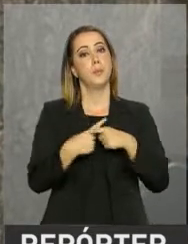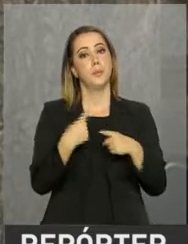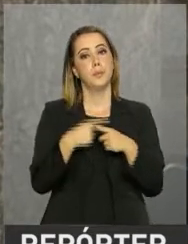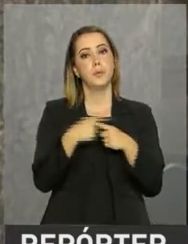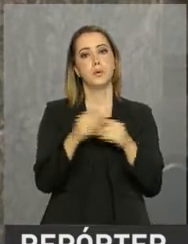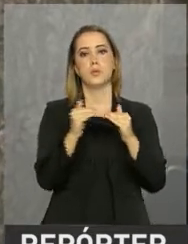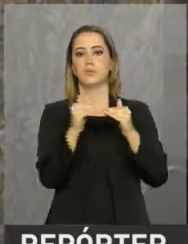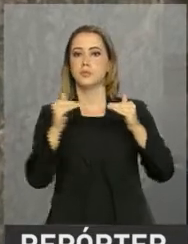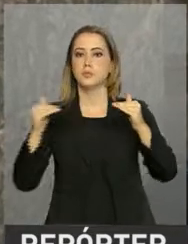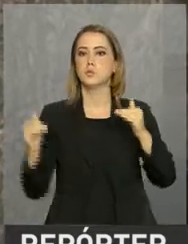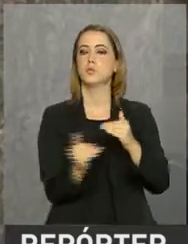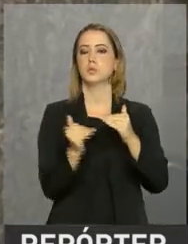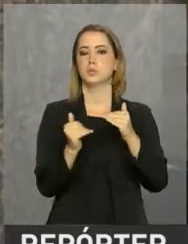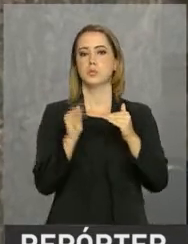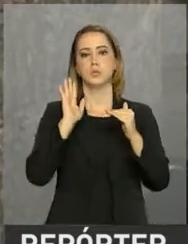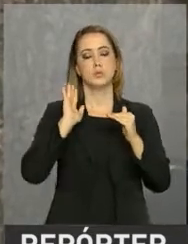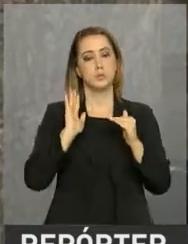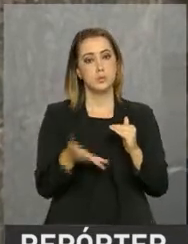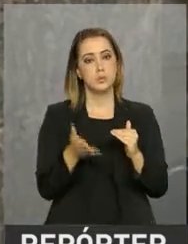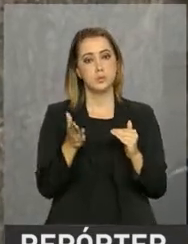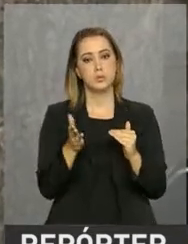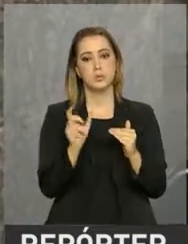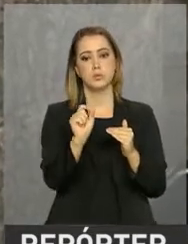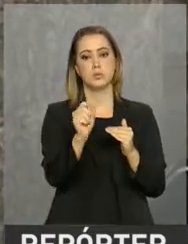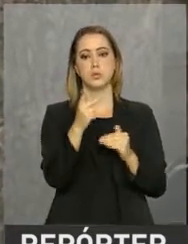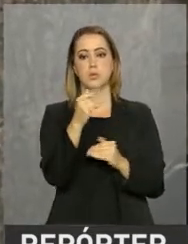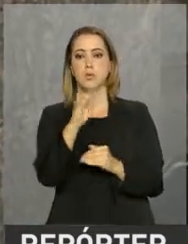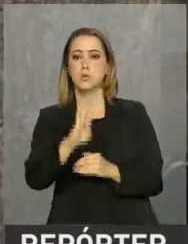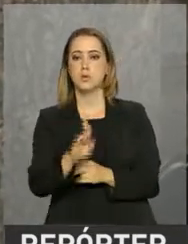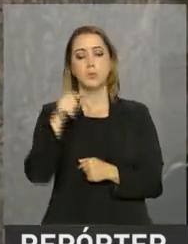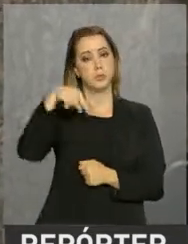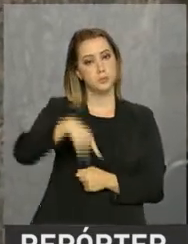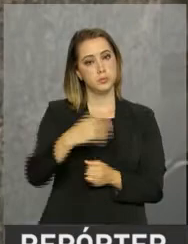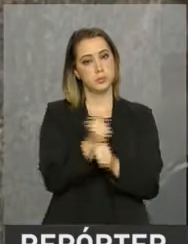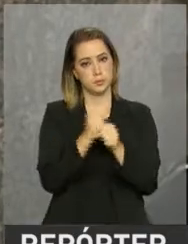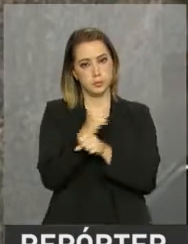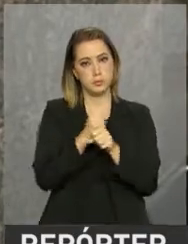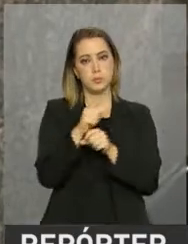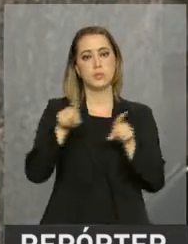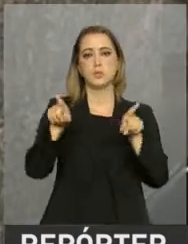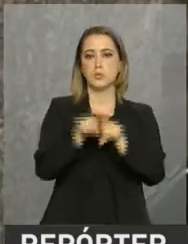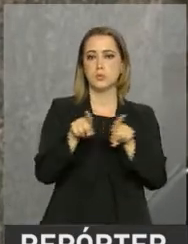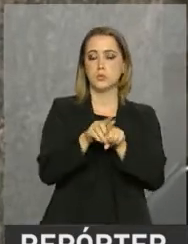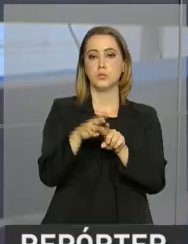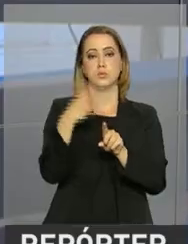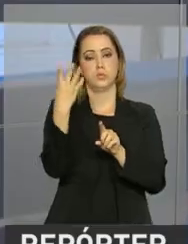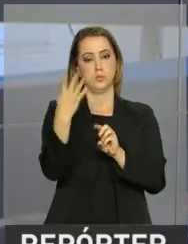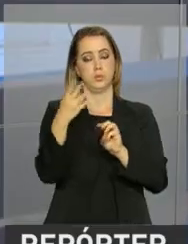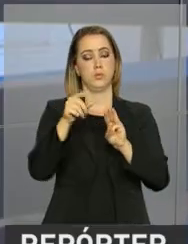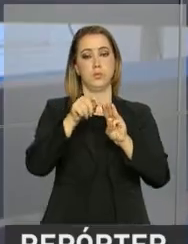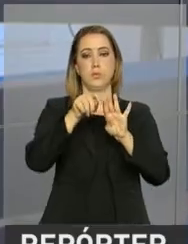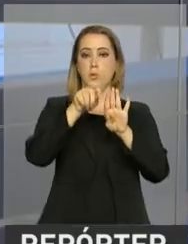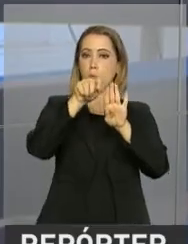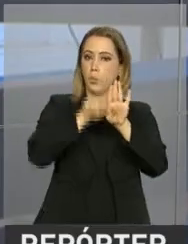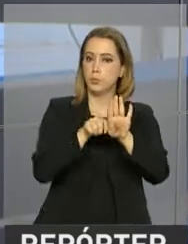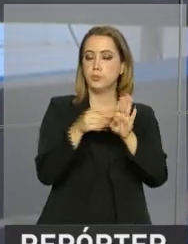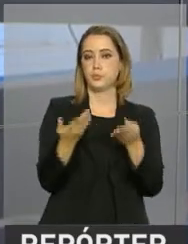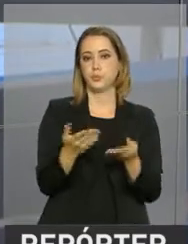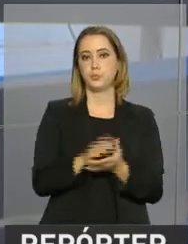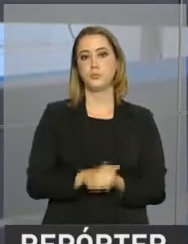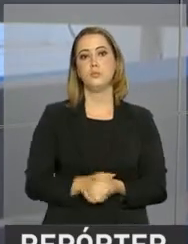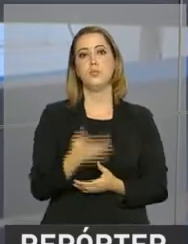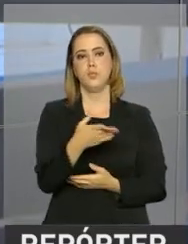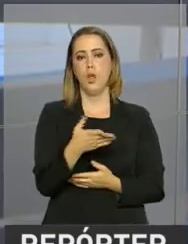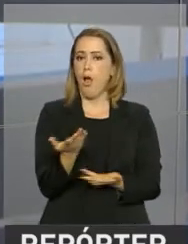dessa queda pronunciada do PIB esse ano, inclusive no quarto trimestre. Fim de ano e já